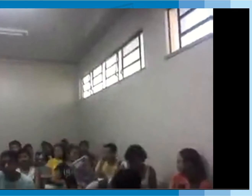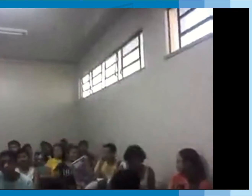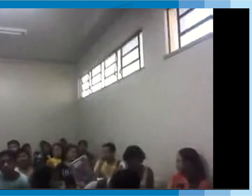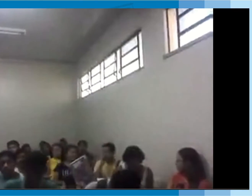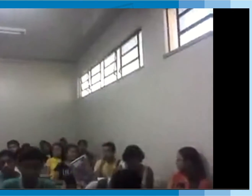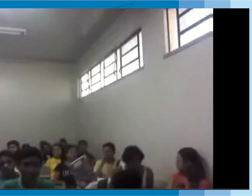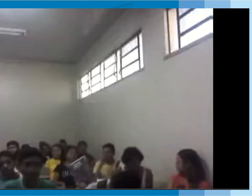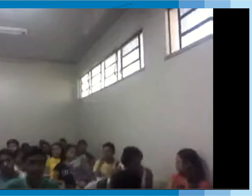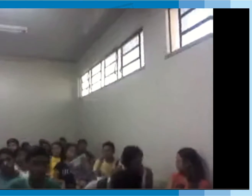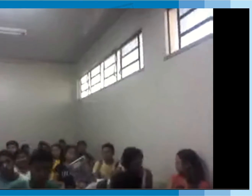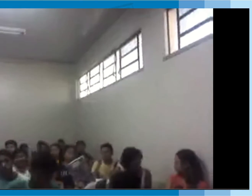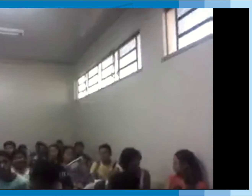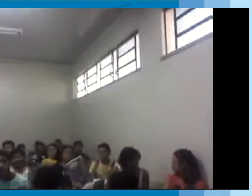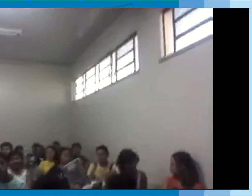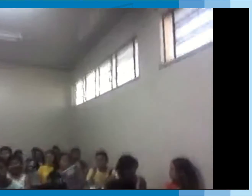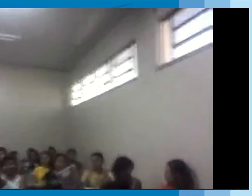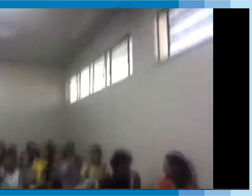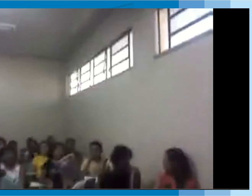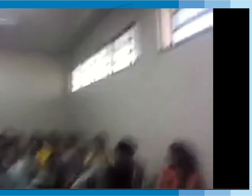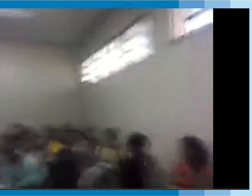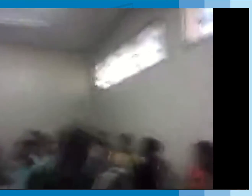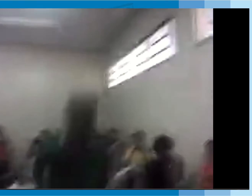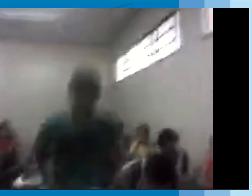Melhor repetir. Olha.